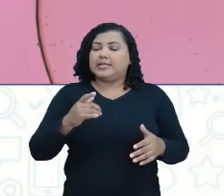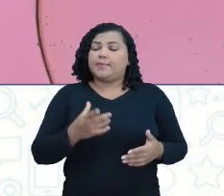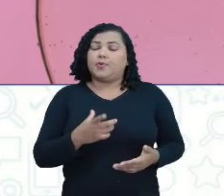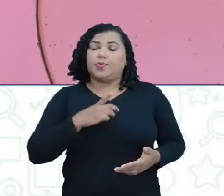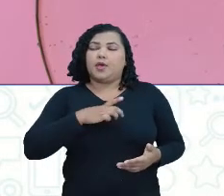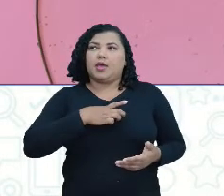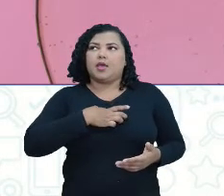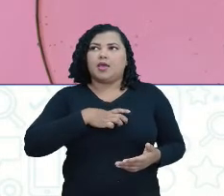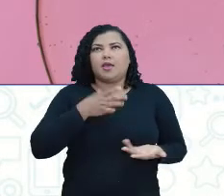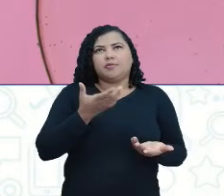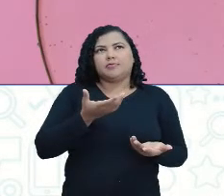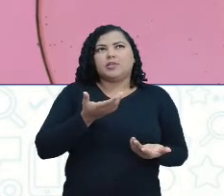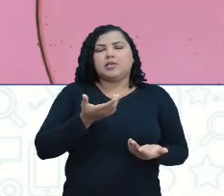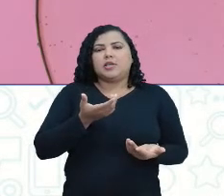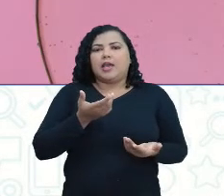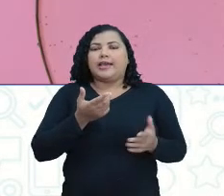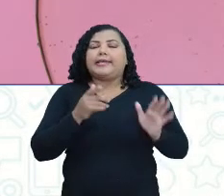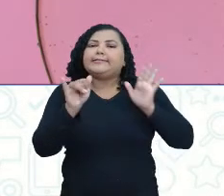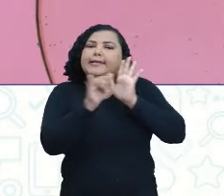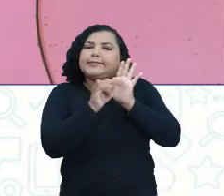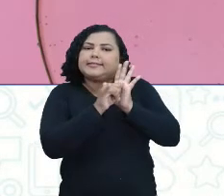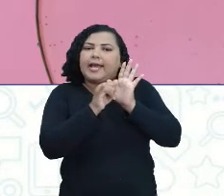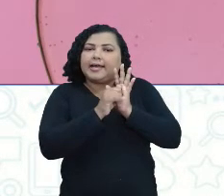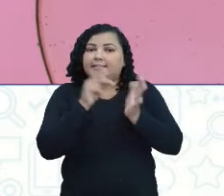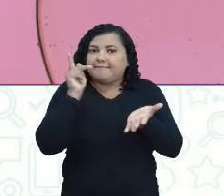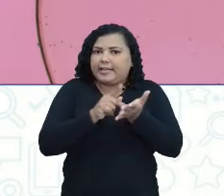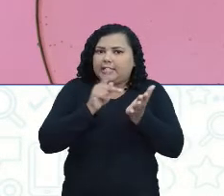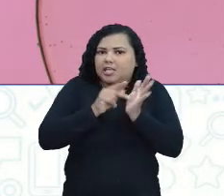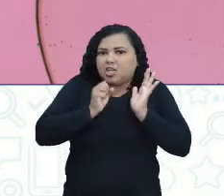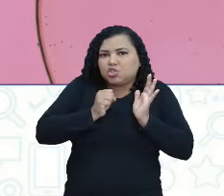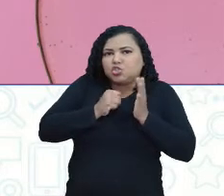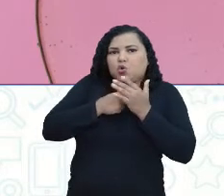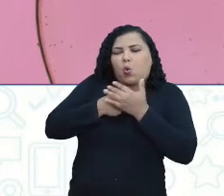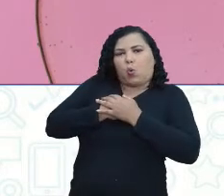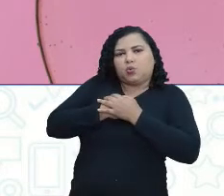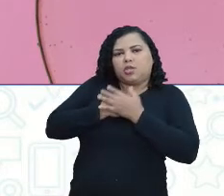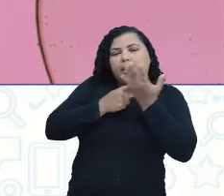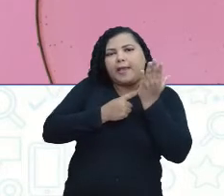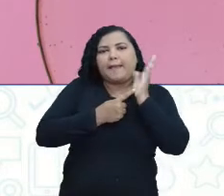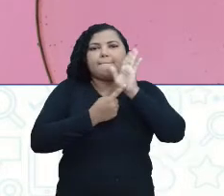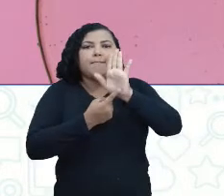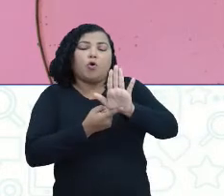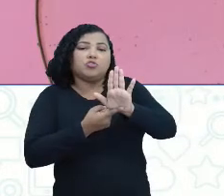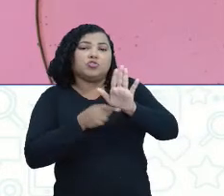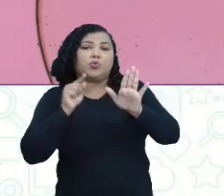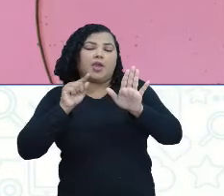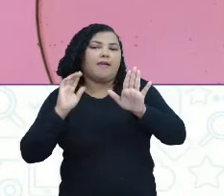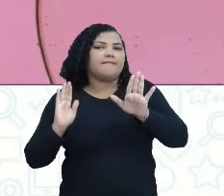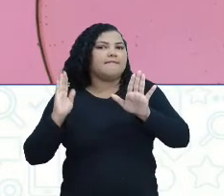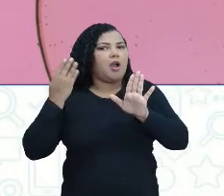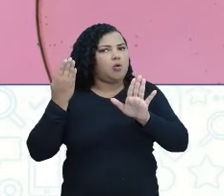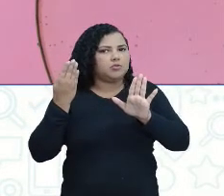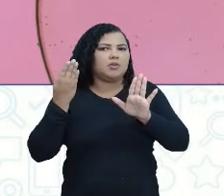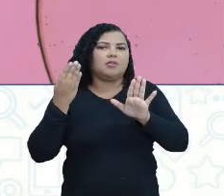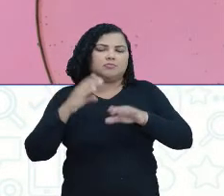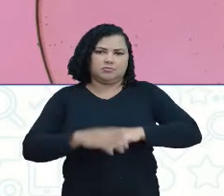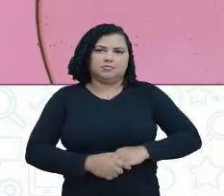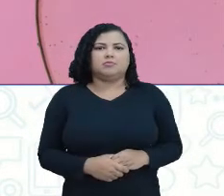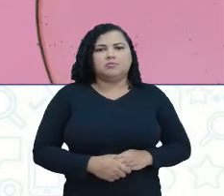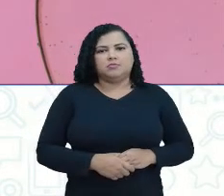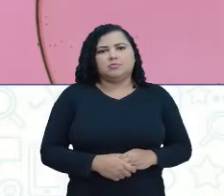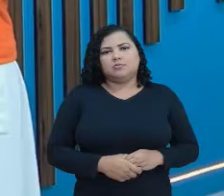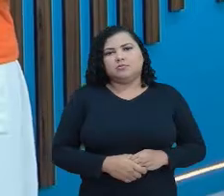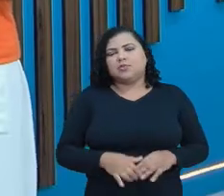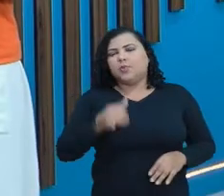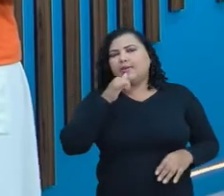que aí vai servir como uma identidade na internet. E esses nicks, eles não são fixos. A gente sempre pode mudar, que